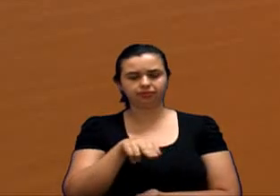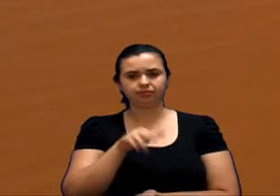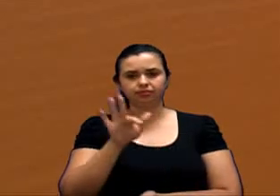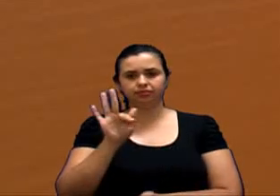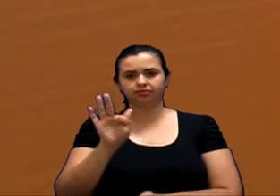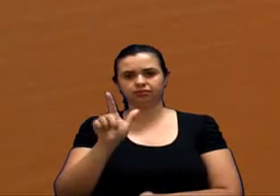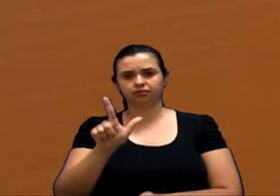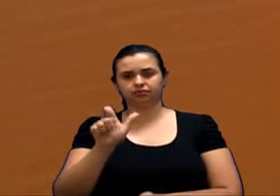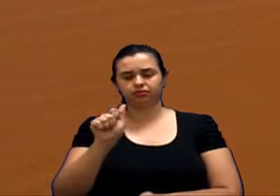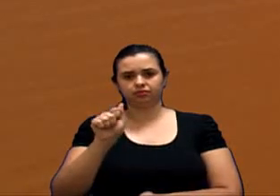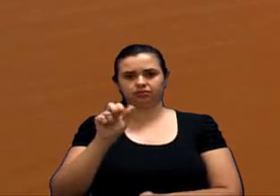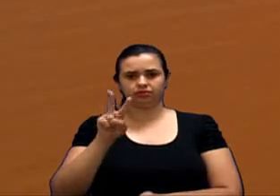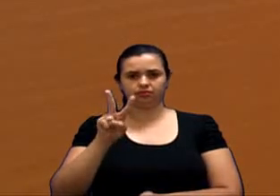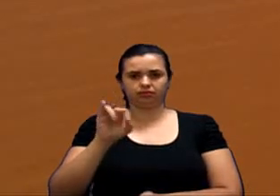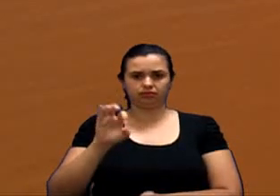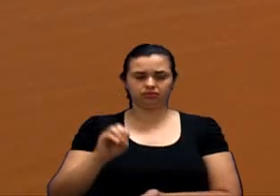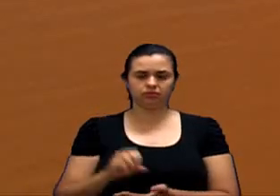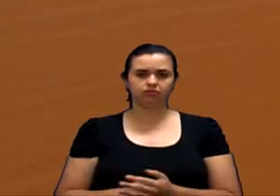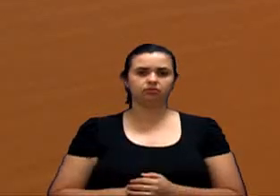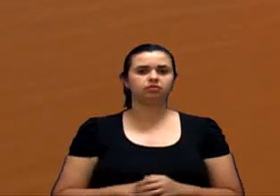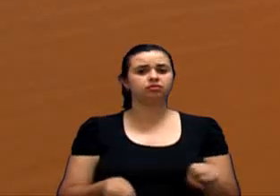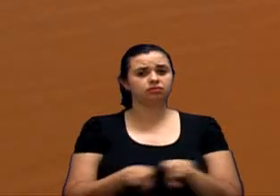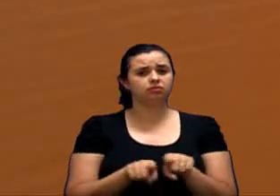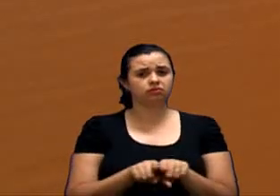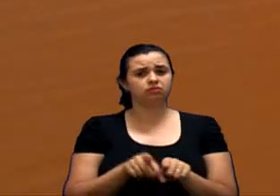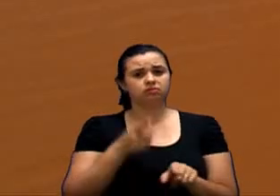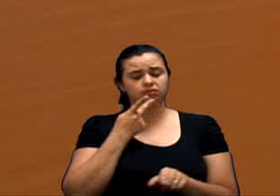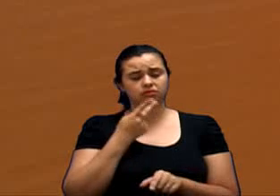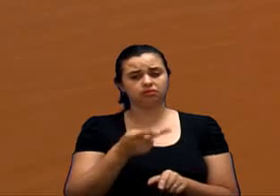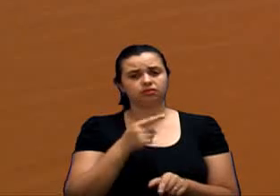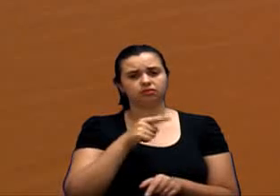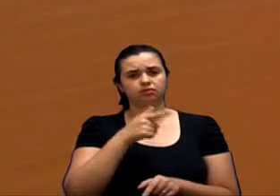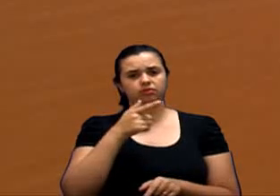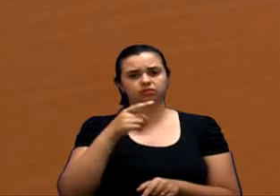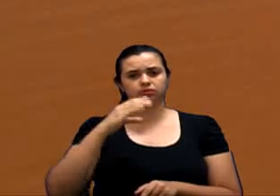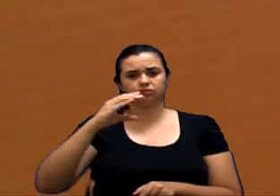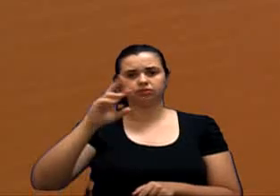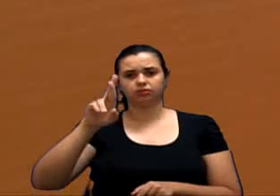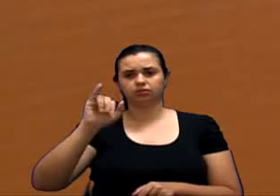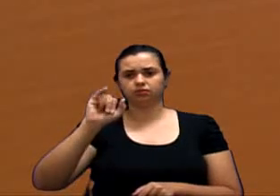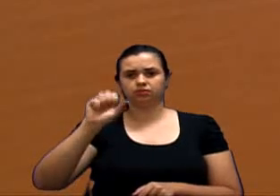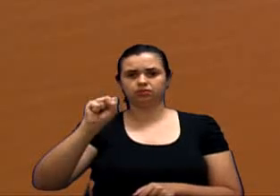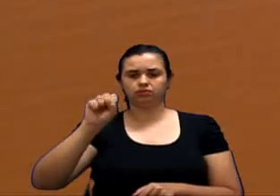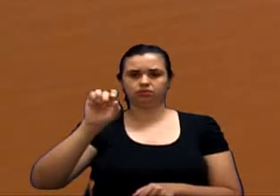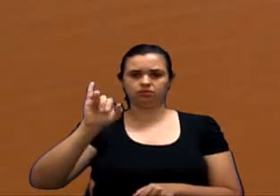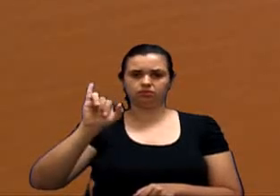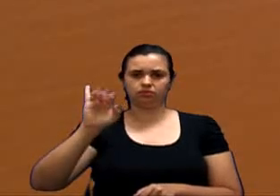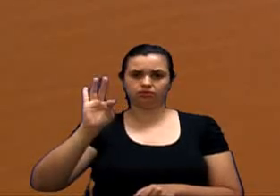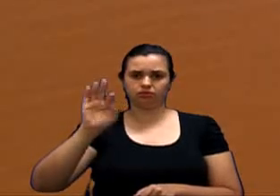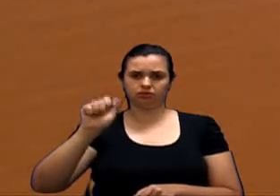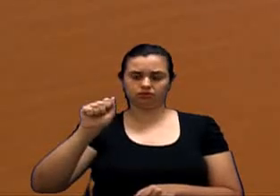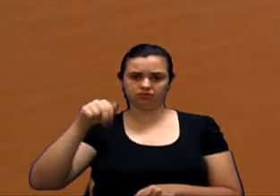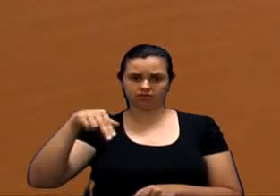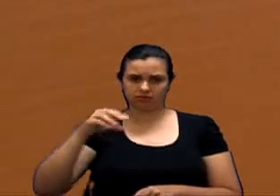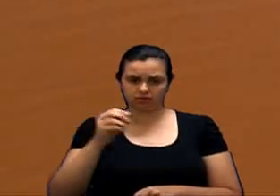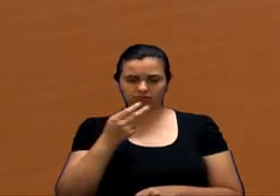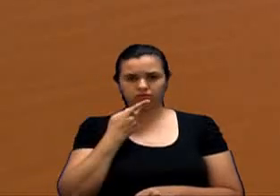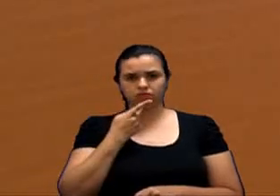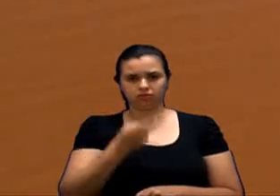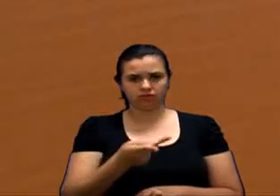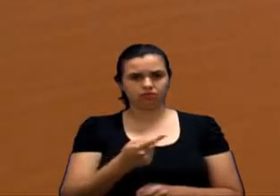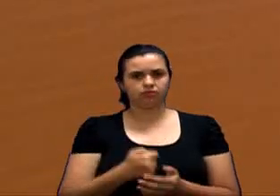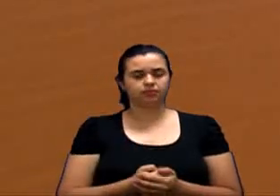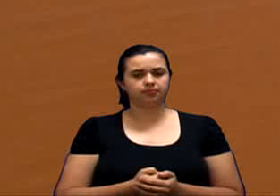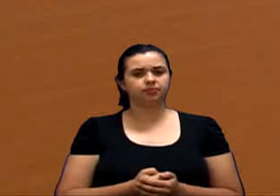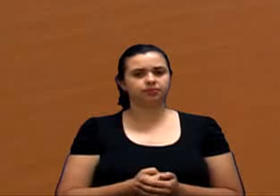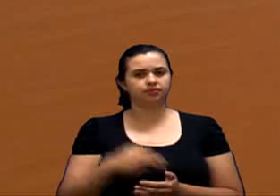Casa e no PH lá da Zona Leste. E dizer também, o Cristiano falou da Zona Norte. E esses dias eu estive na Zona Norte visitando a Teodora,